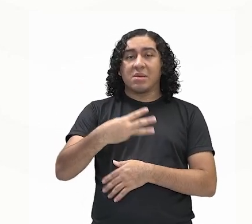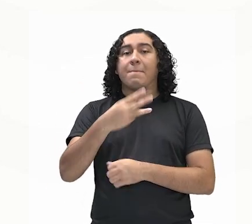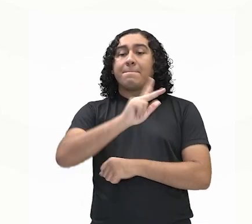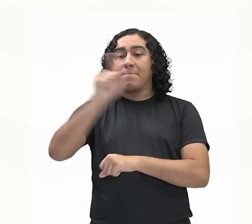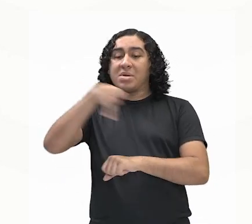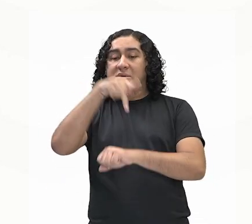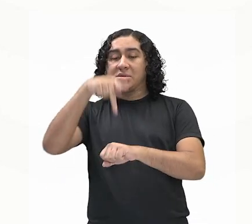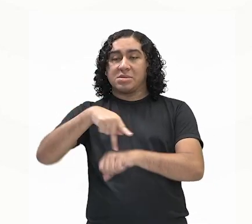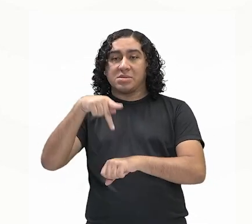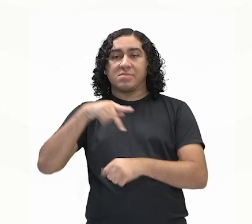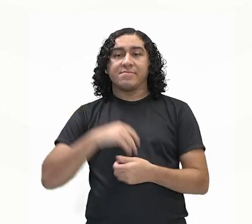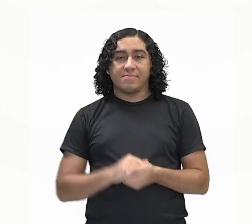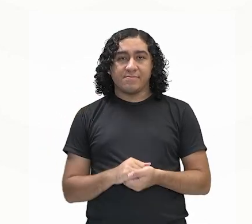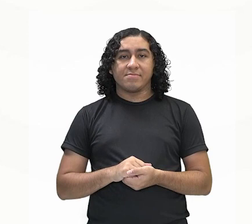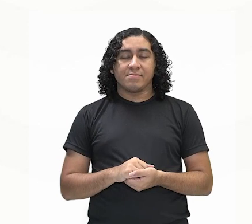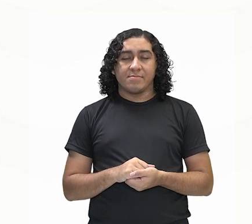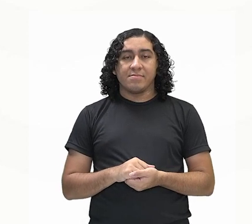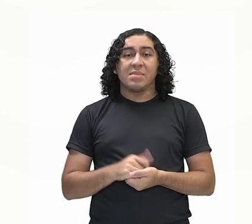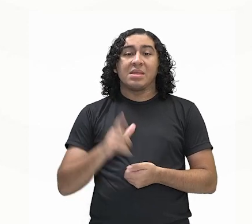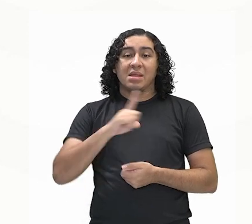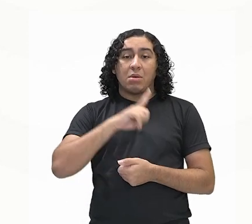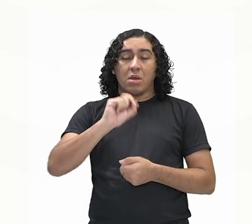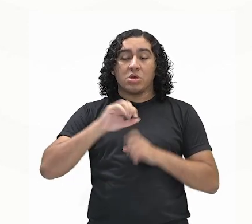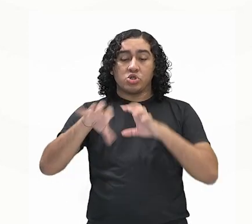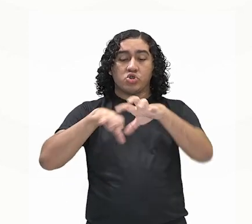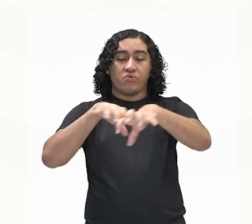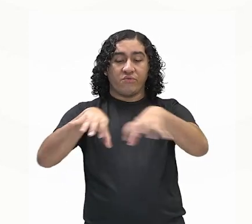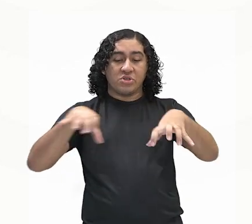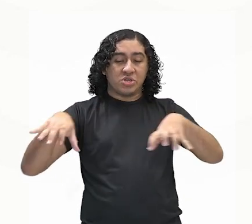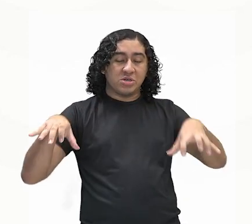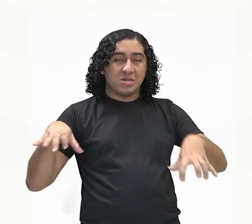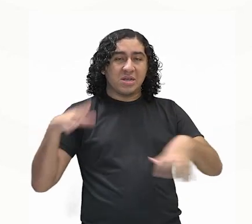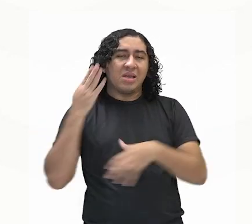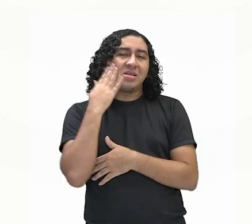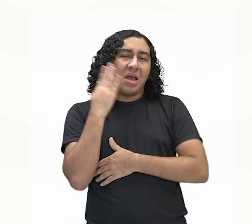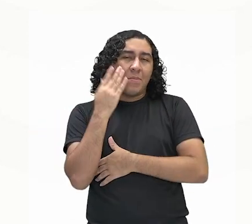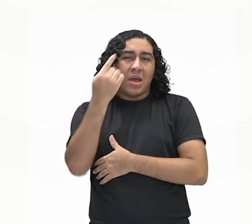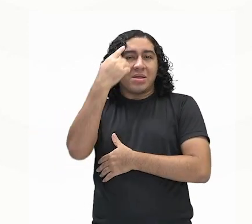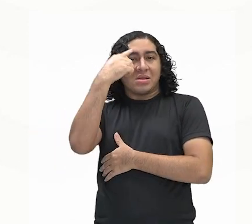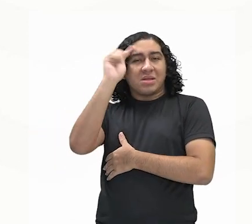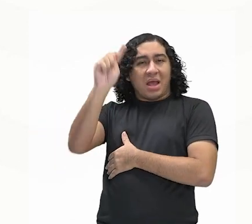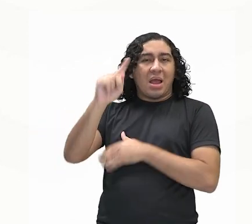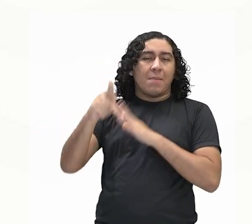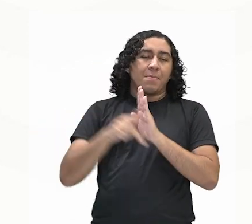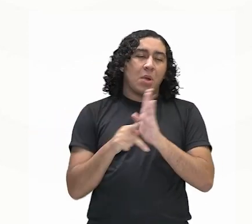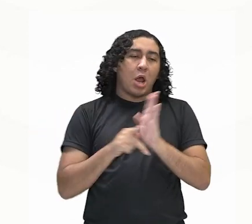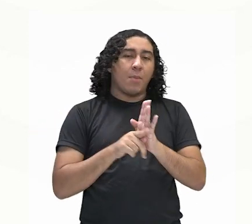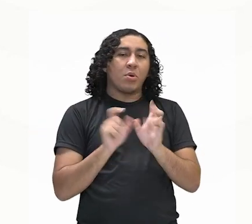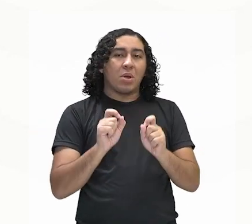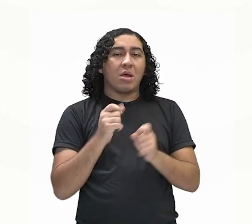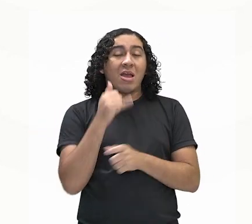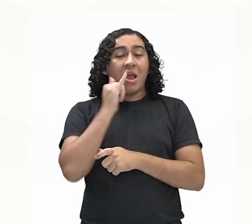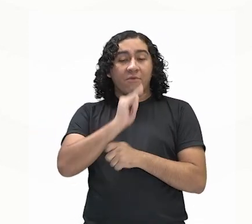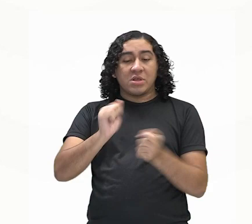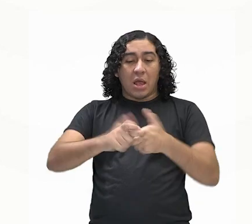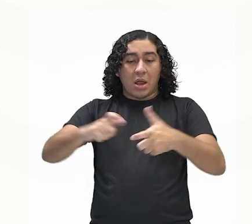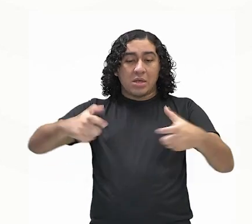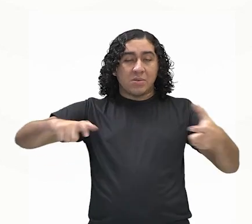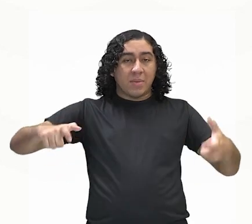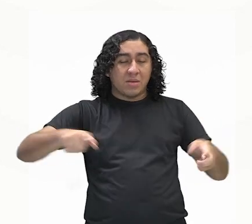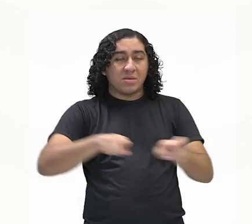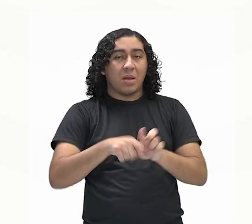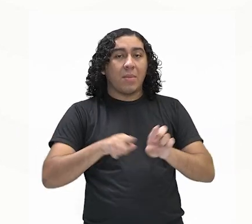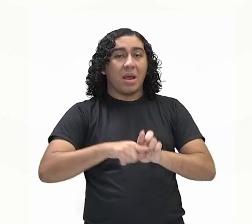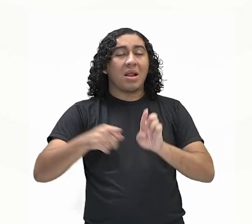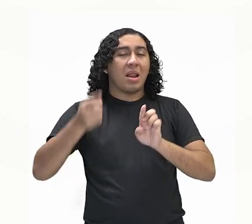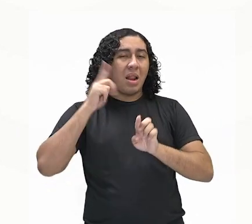elas foram divididas, tá bom? Ainda com base naquelas ideias de crescimento zero proposta lá no Clube de Roma,